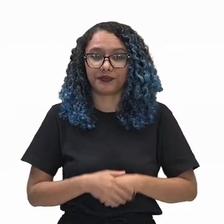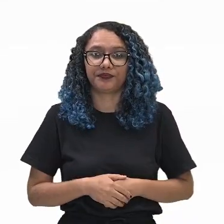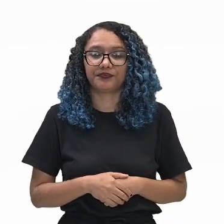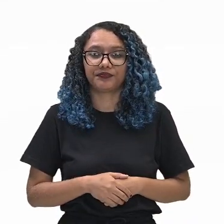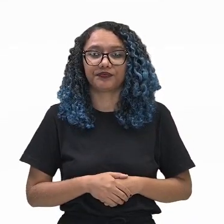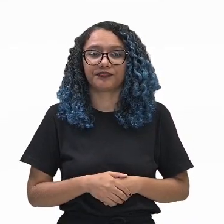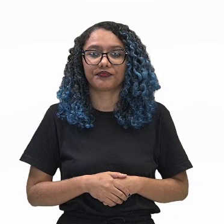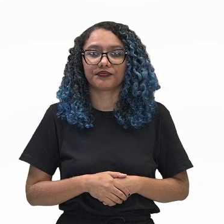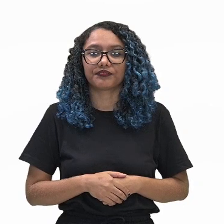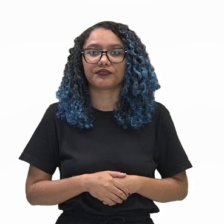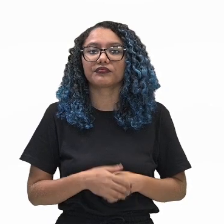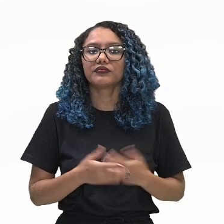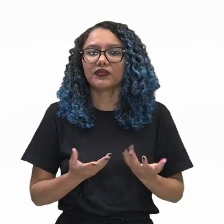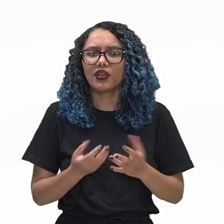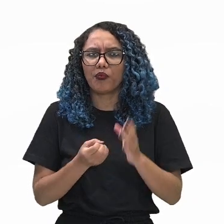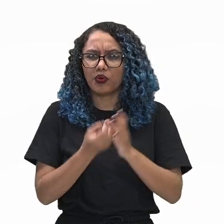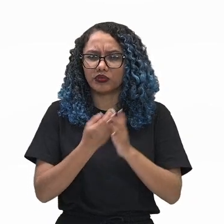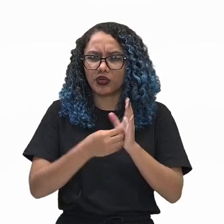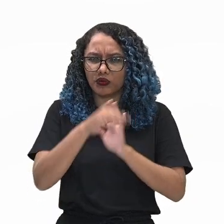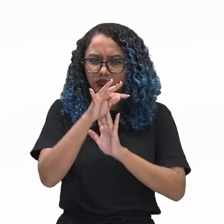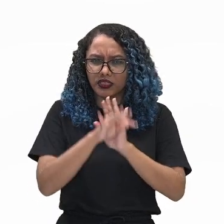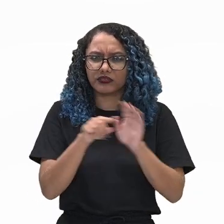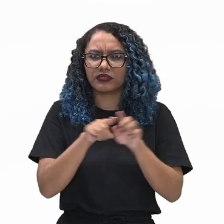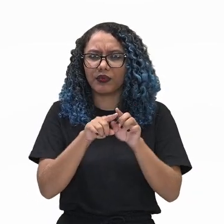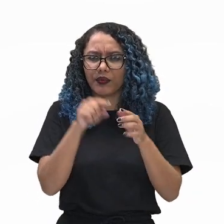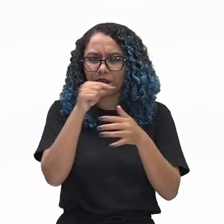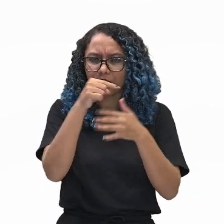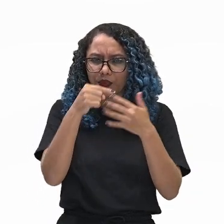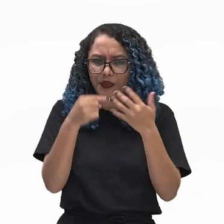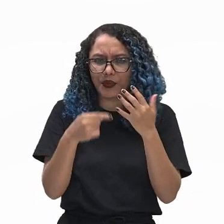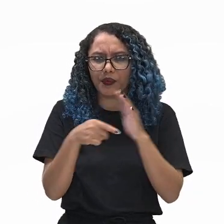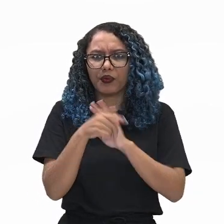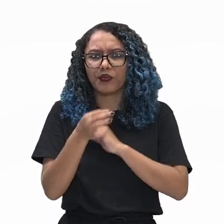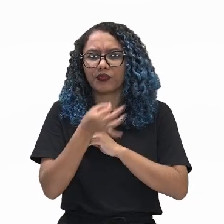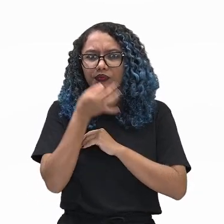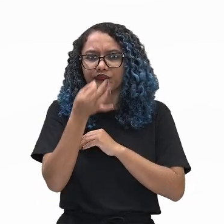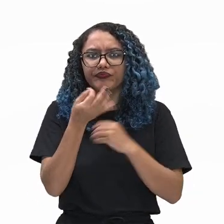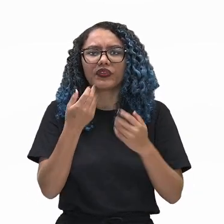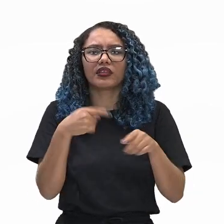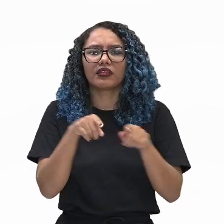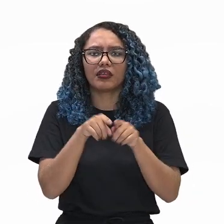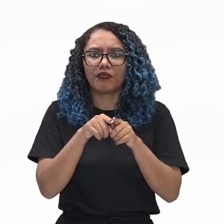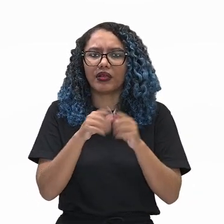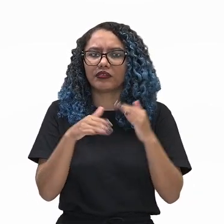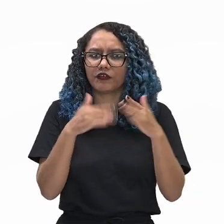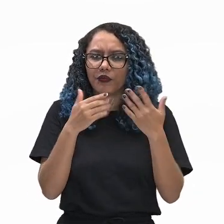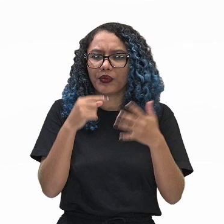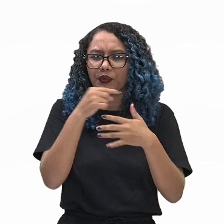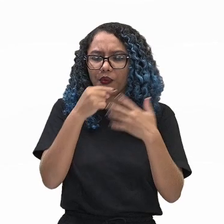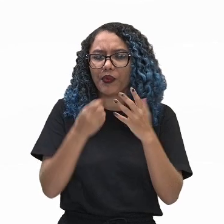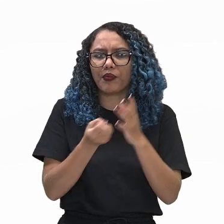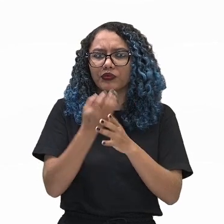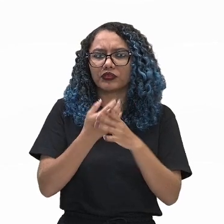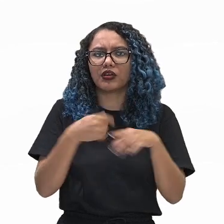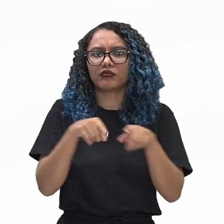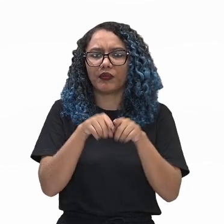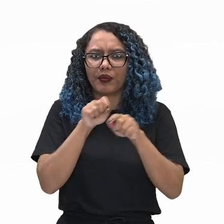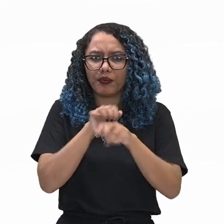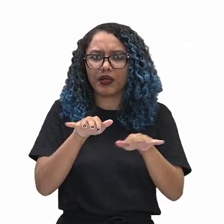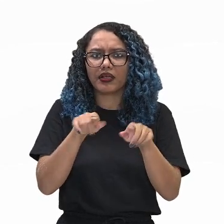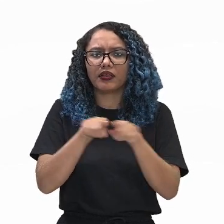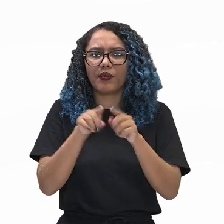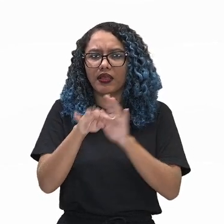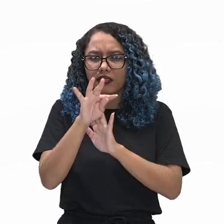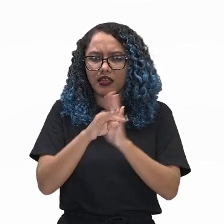Olha o que ele diz: produção de texto e recursos argumentativos, reconstrução das condições de produção,